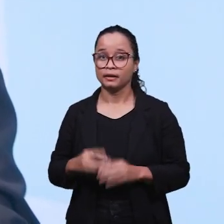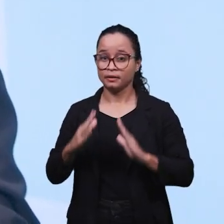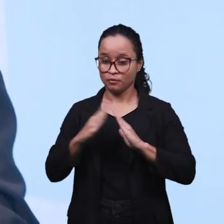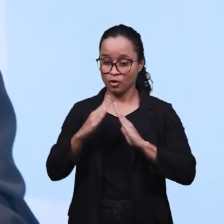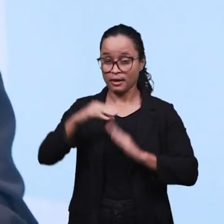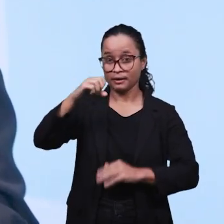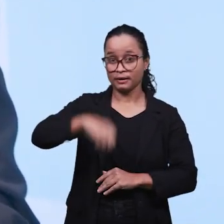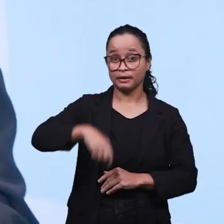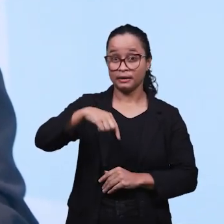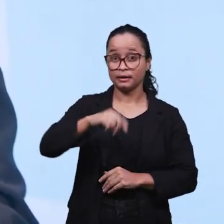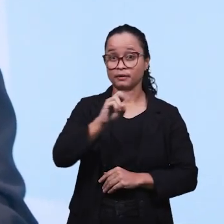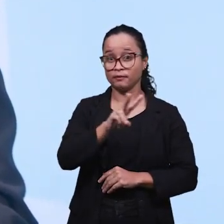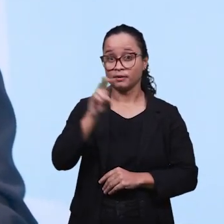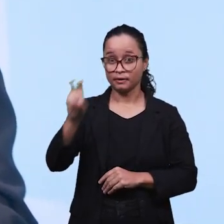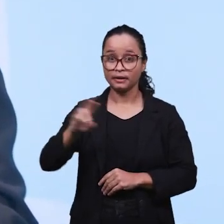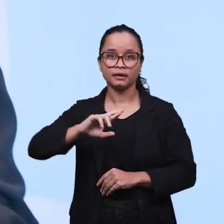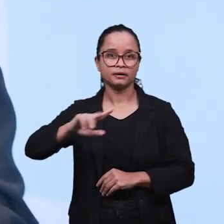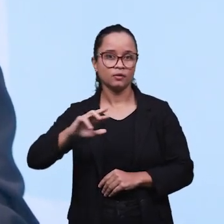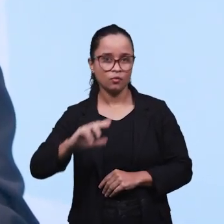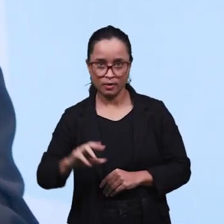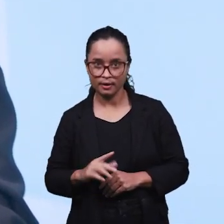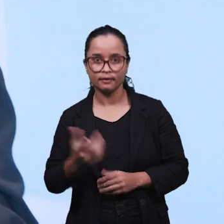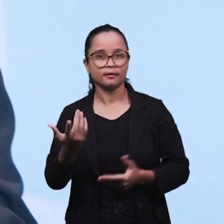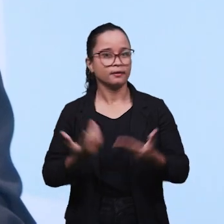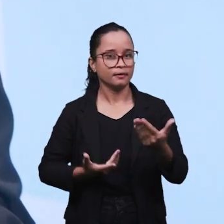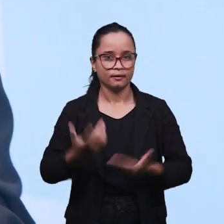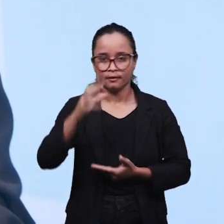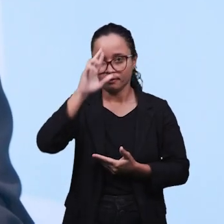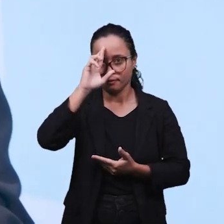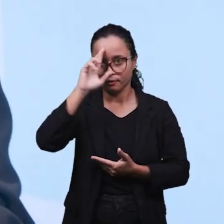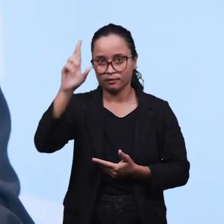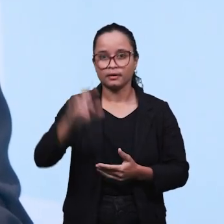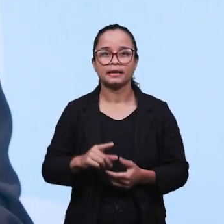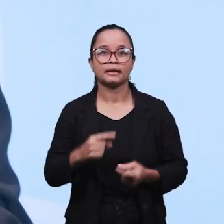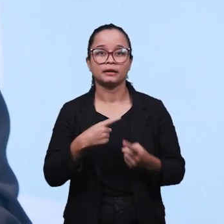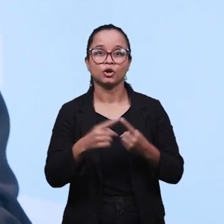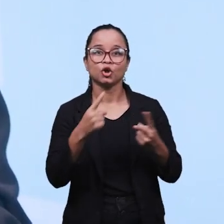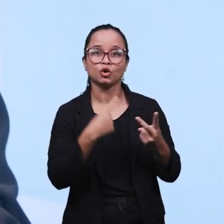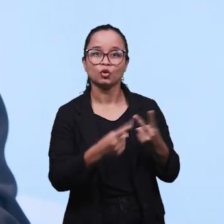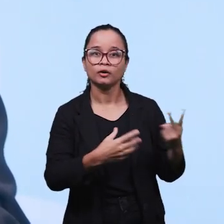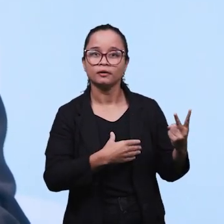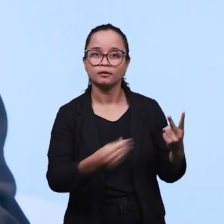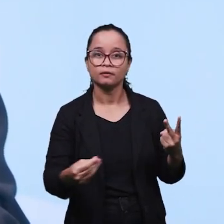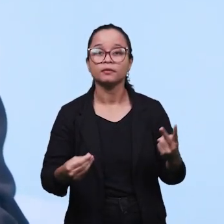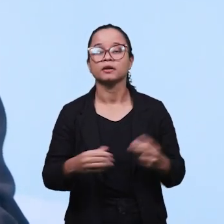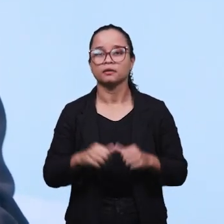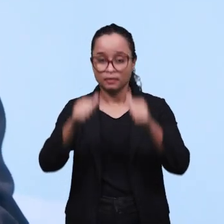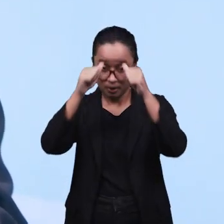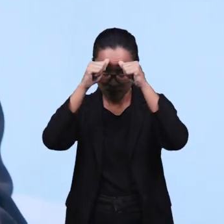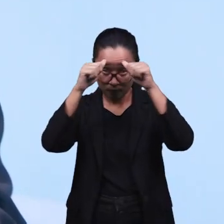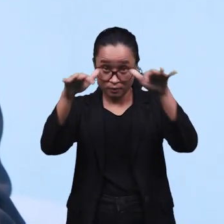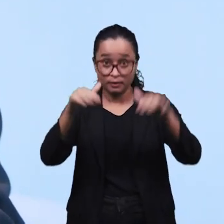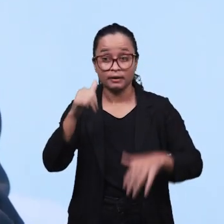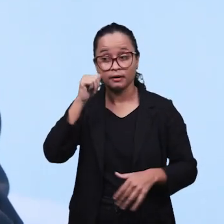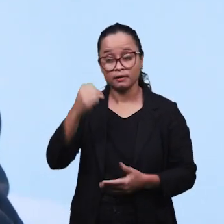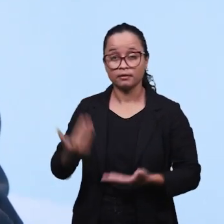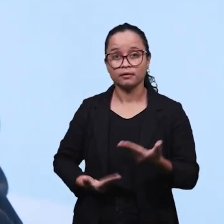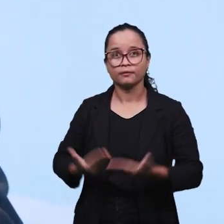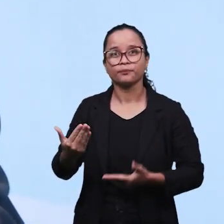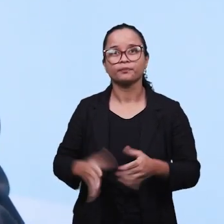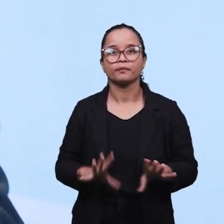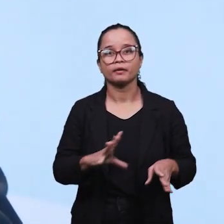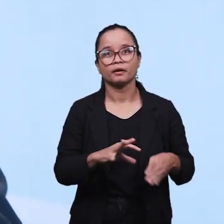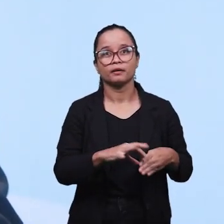Velha, que não é evangélico ainda e que tem 2 filhos autistas. E essa senhora, ela só leva